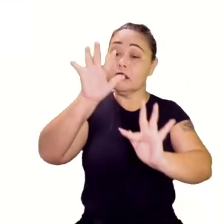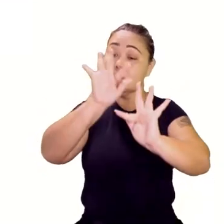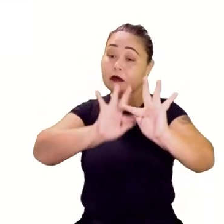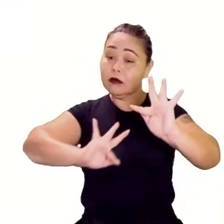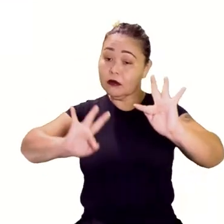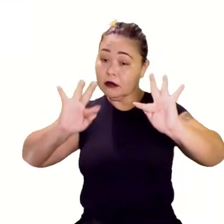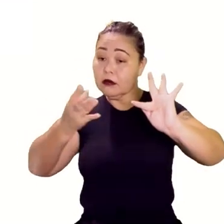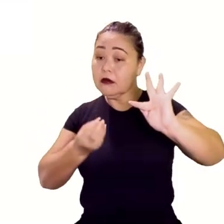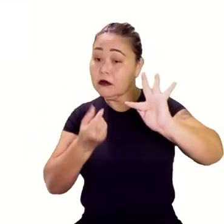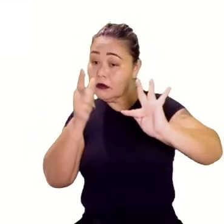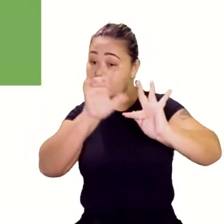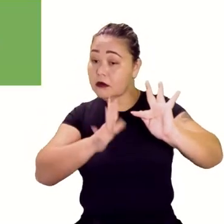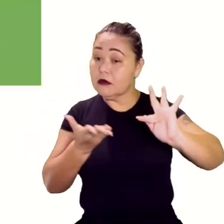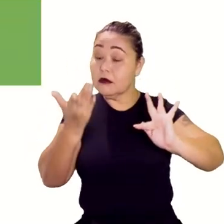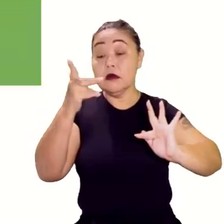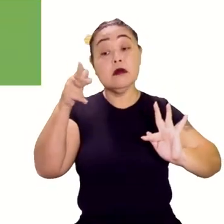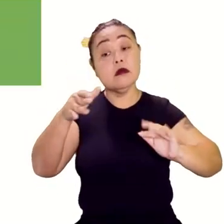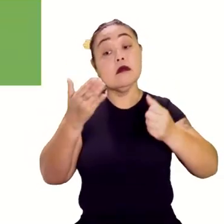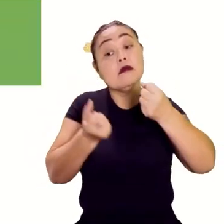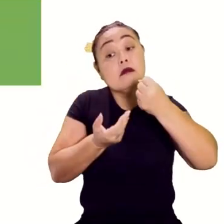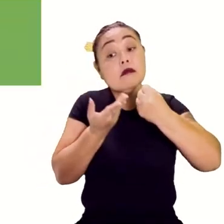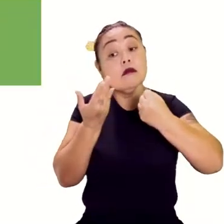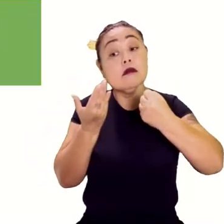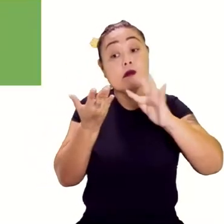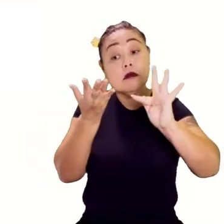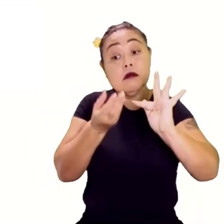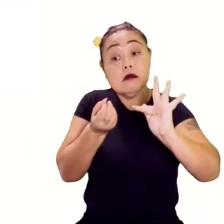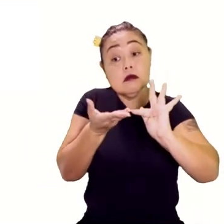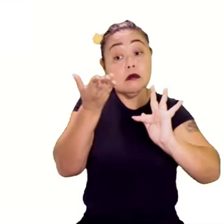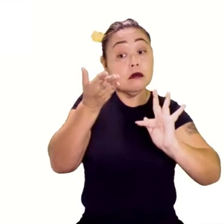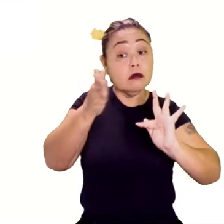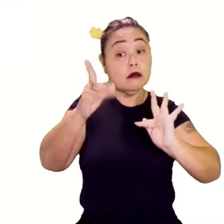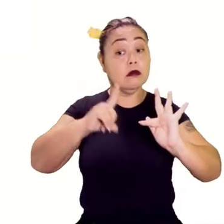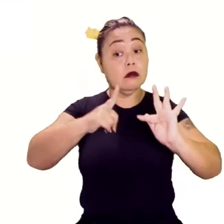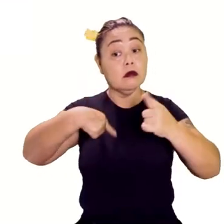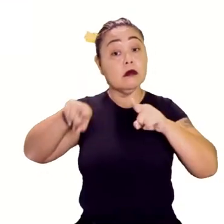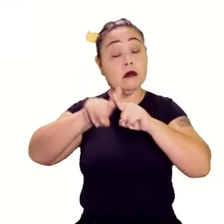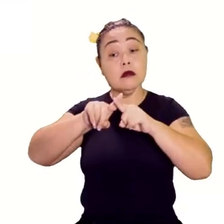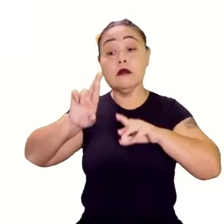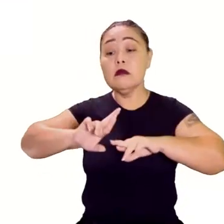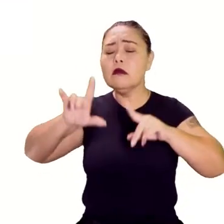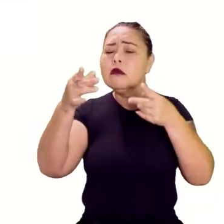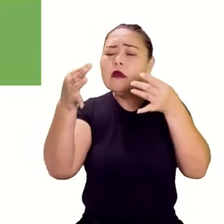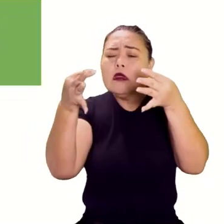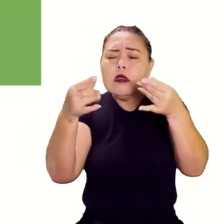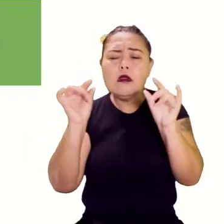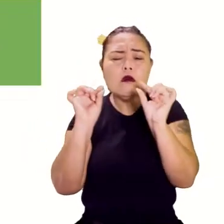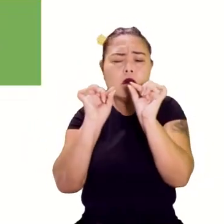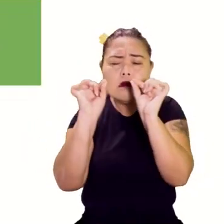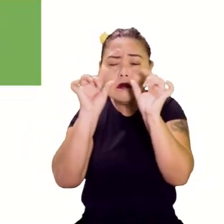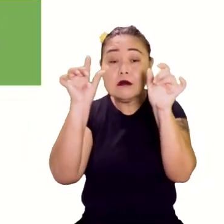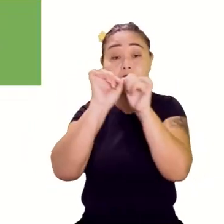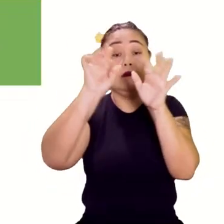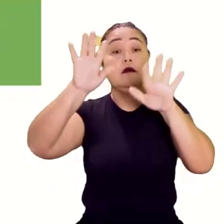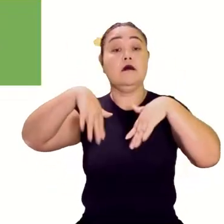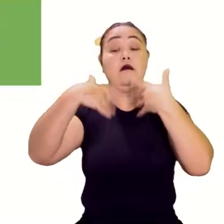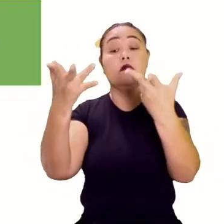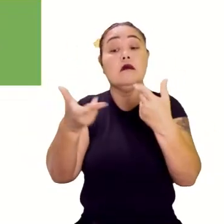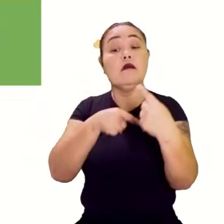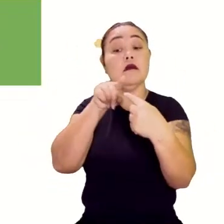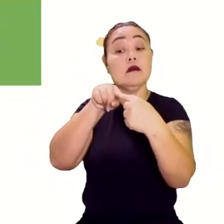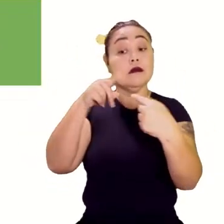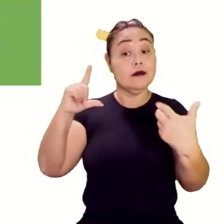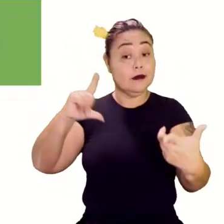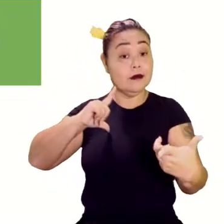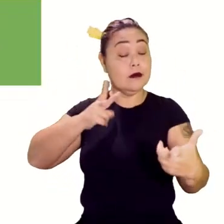às aplicações da exponencial, com um detalhe diferentezinho só. Muito bem. E nas habilidades da aula de